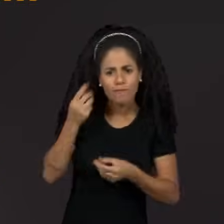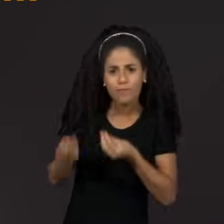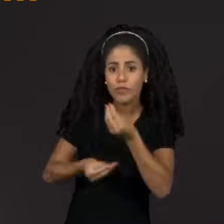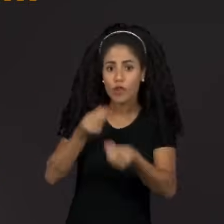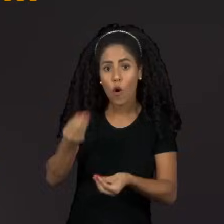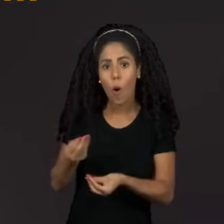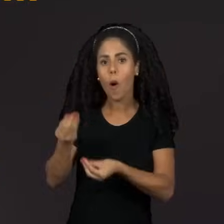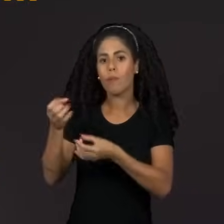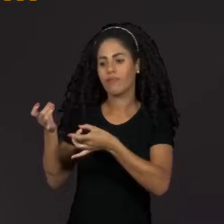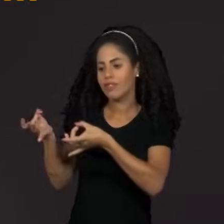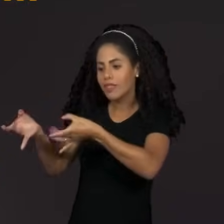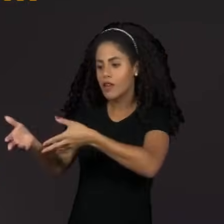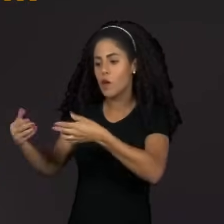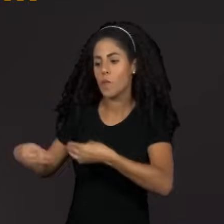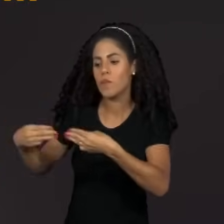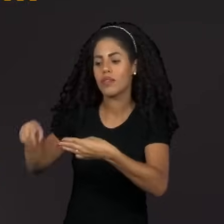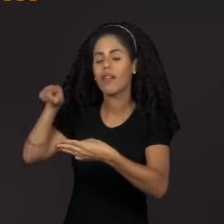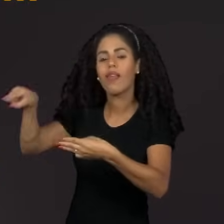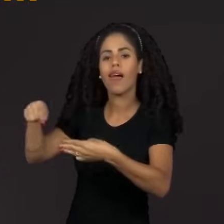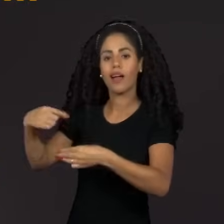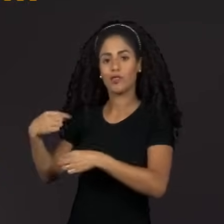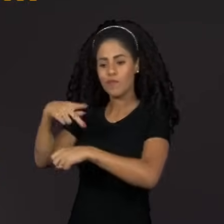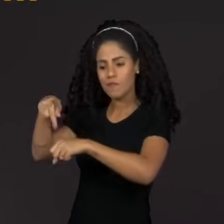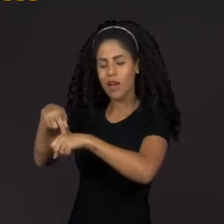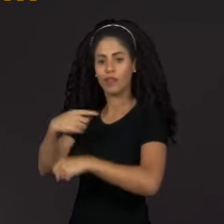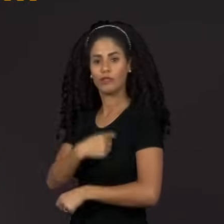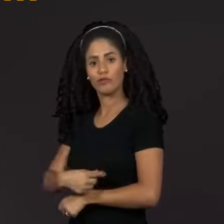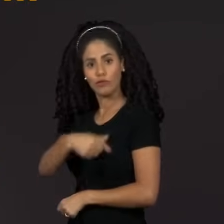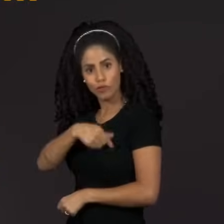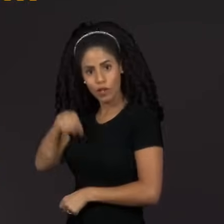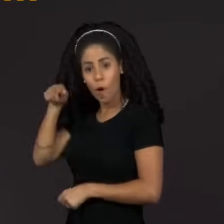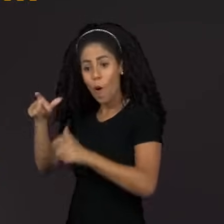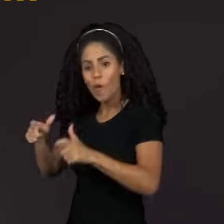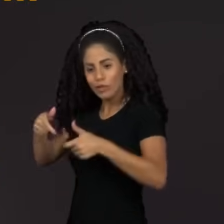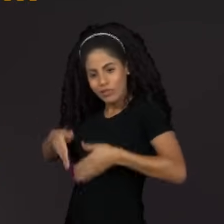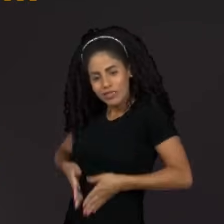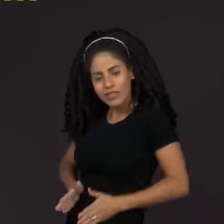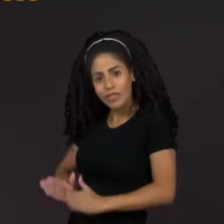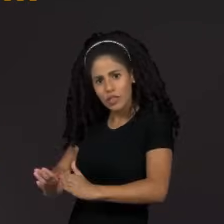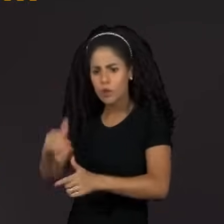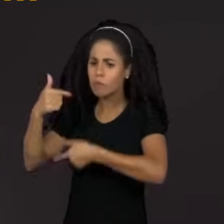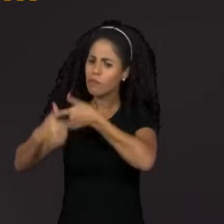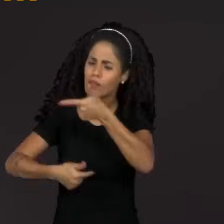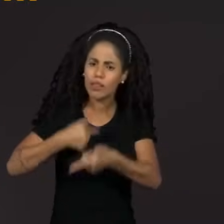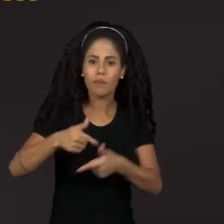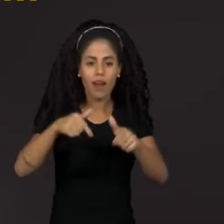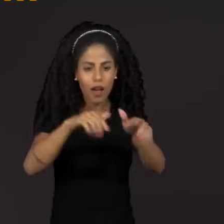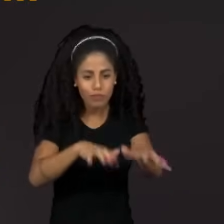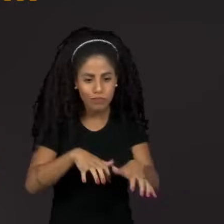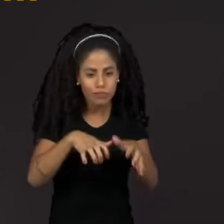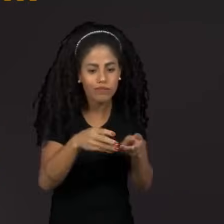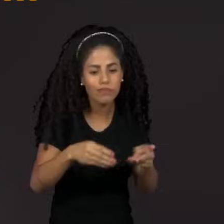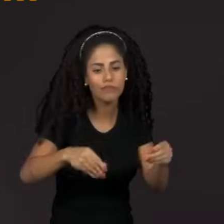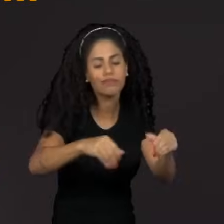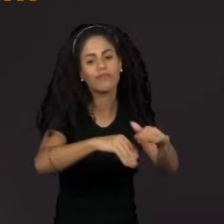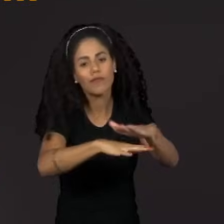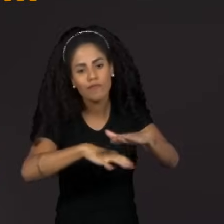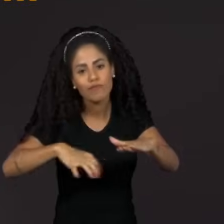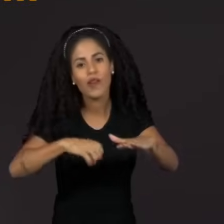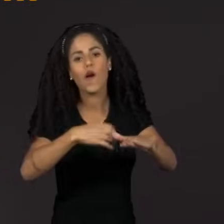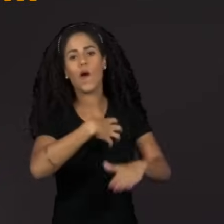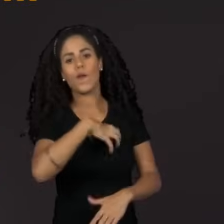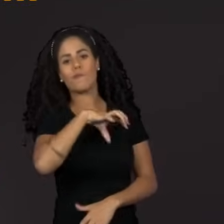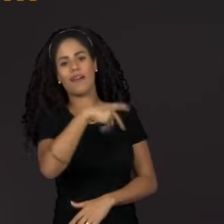cargo no Ministério da Agricultura da Suíça, seu país de origem, para trabalhar na terra, no interior da